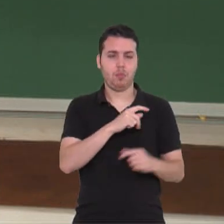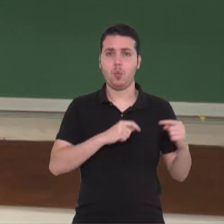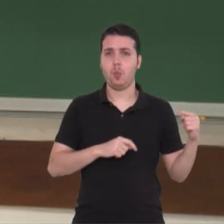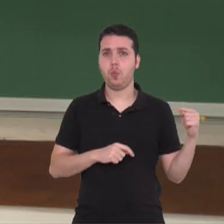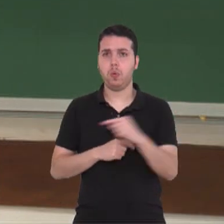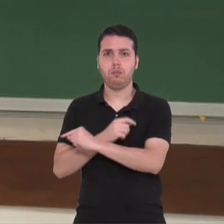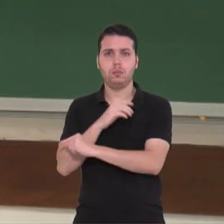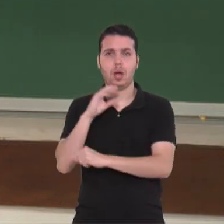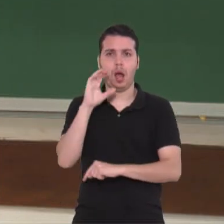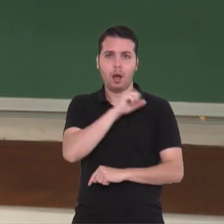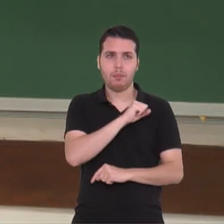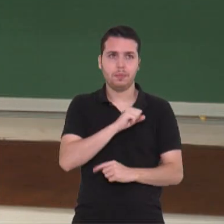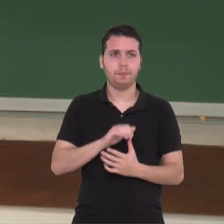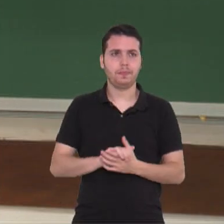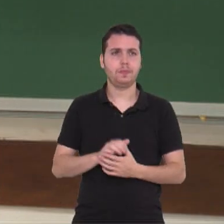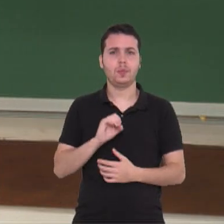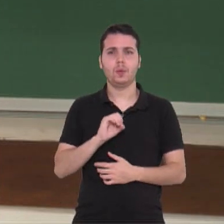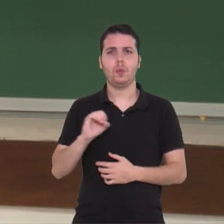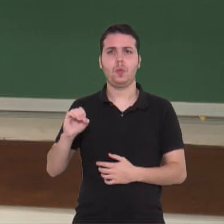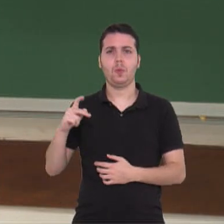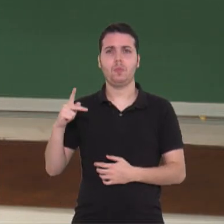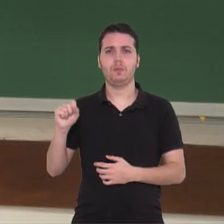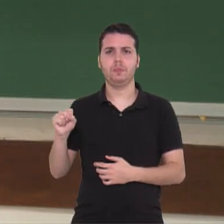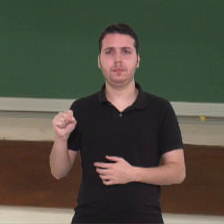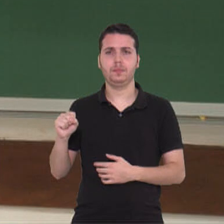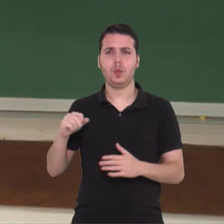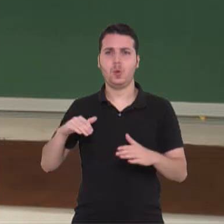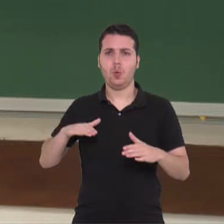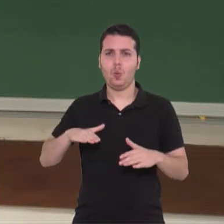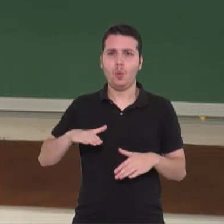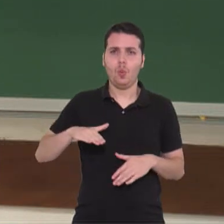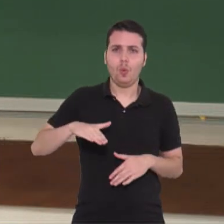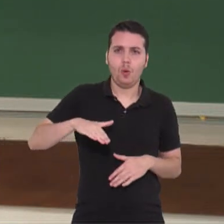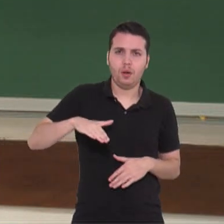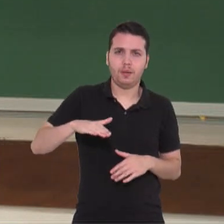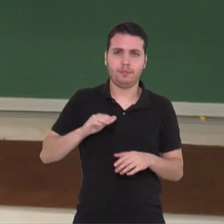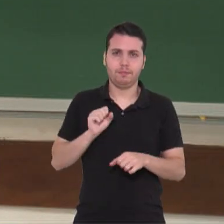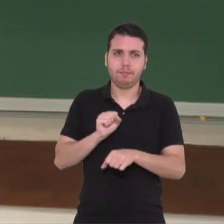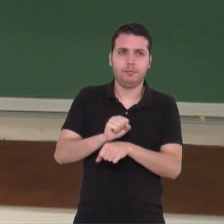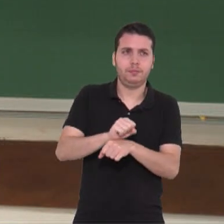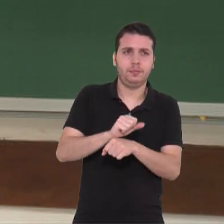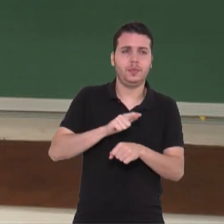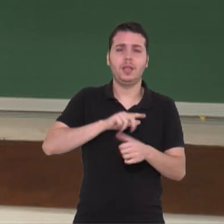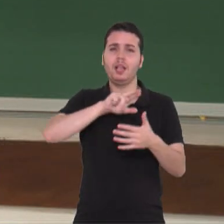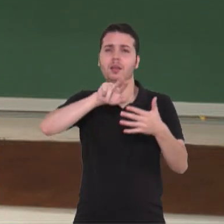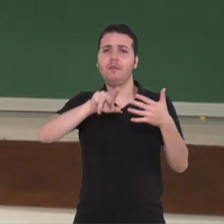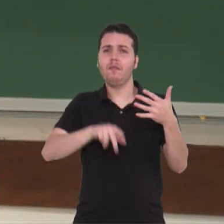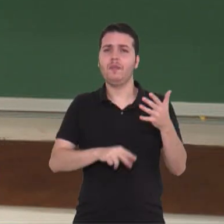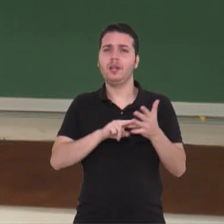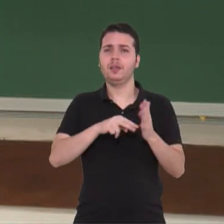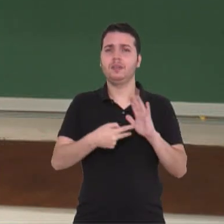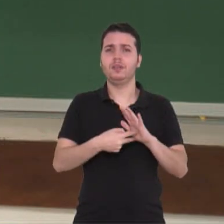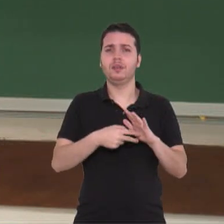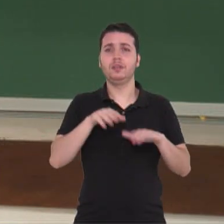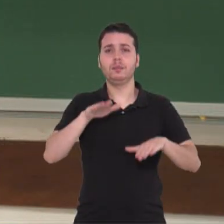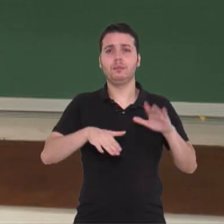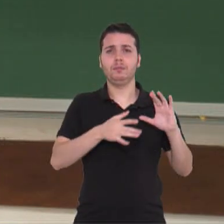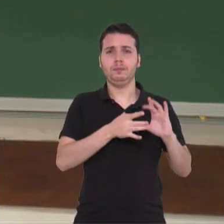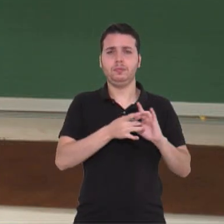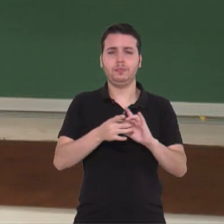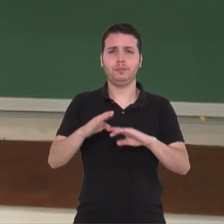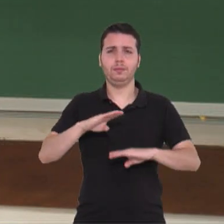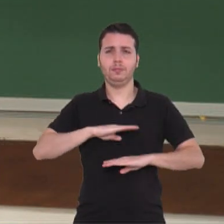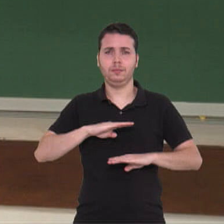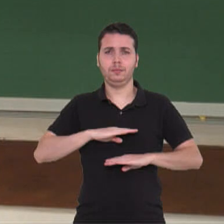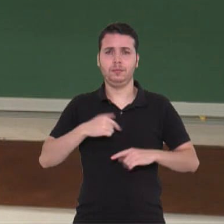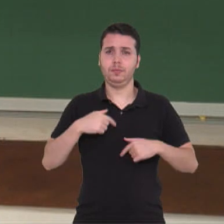ligeiro. Ops. Que freou. Elas têm vários significados dependendo da